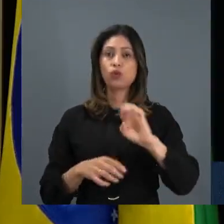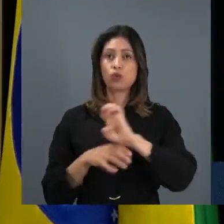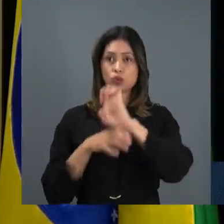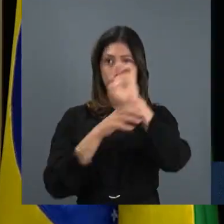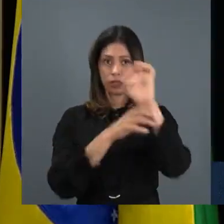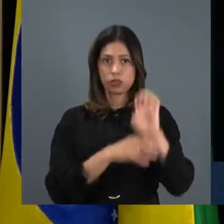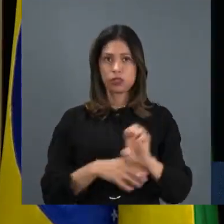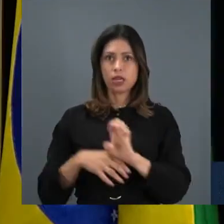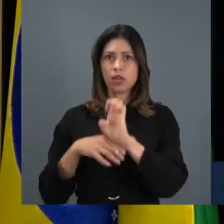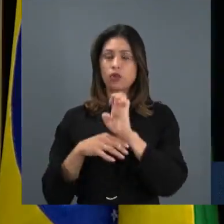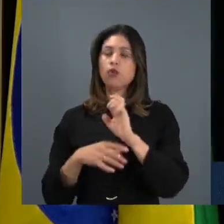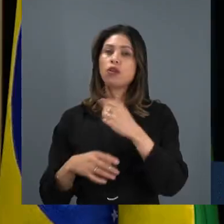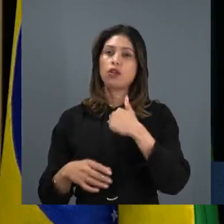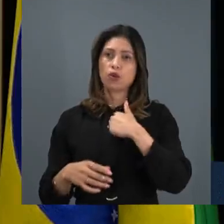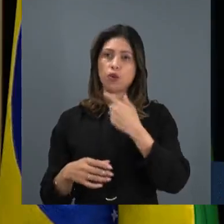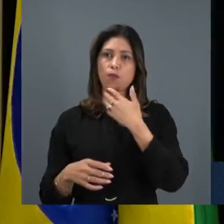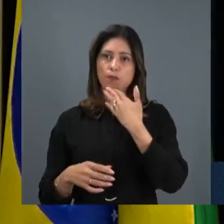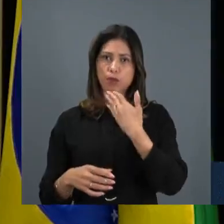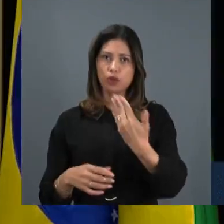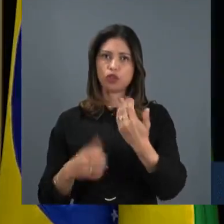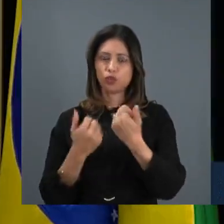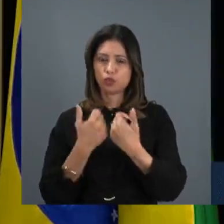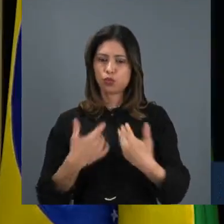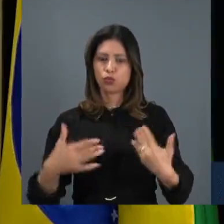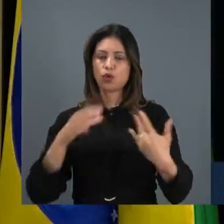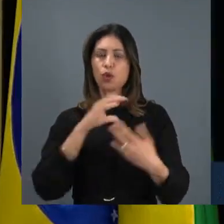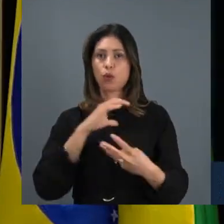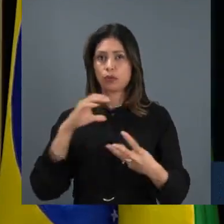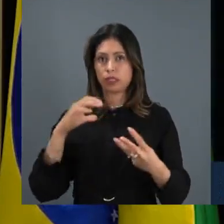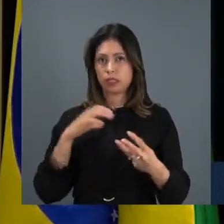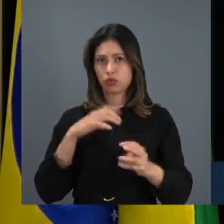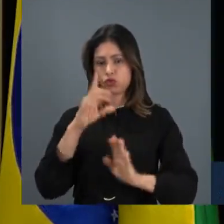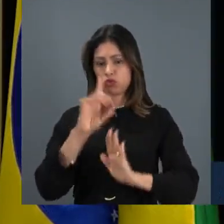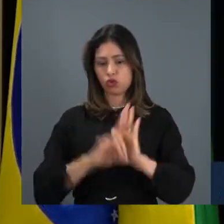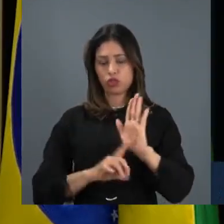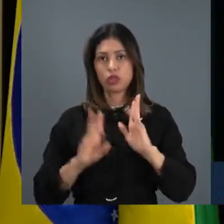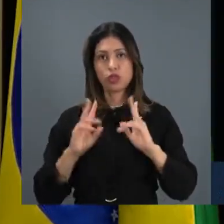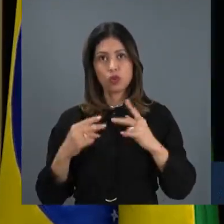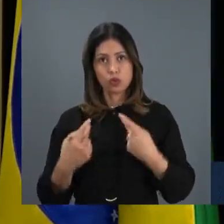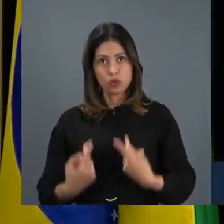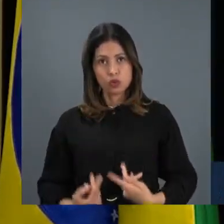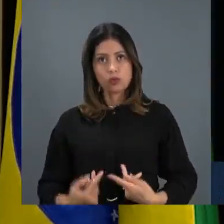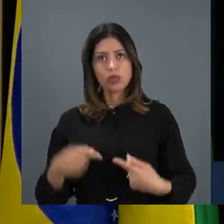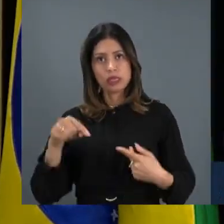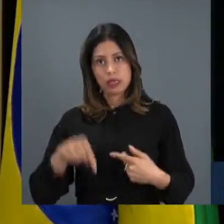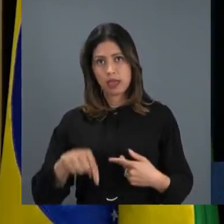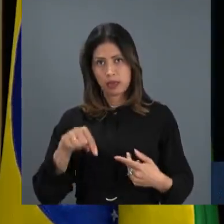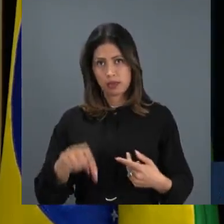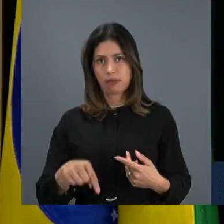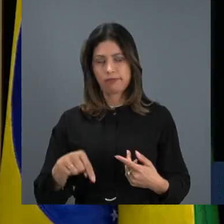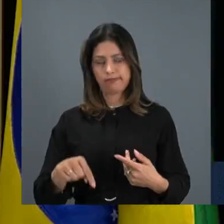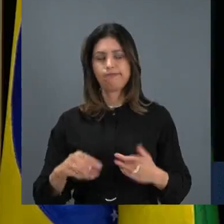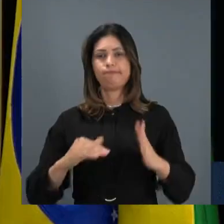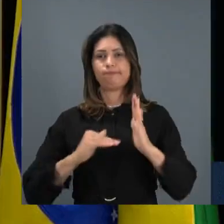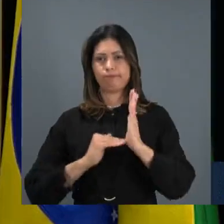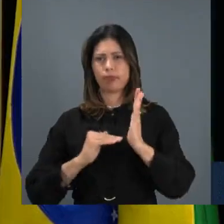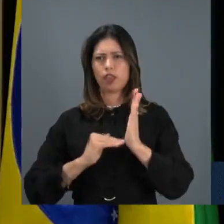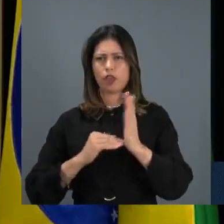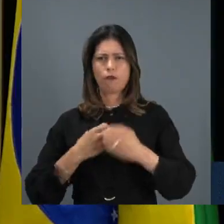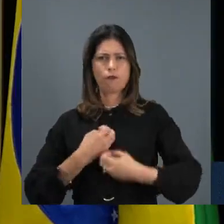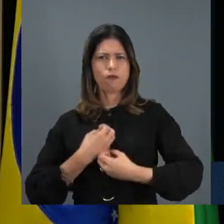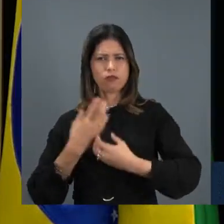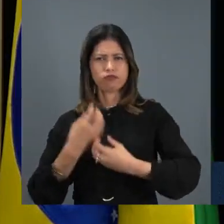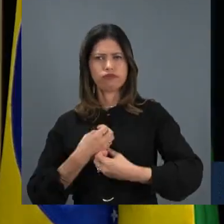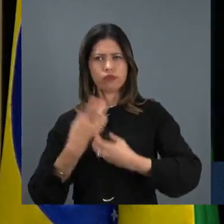para audiência pública na Comissão de Direitos Humanos dessa casa, porque eu vou contar as barbaridades que estão inseridas